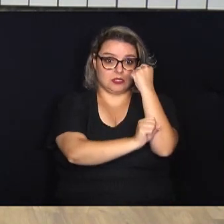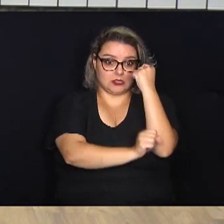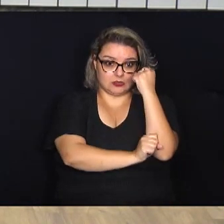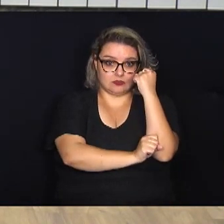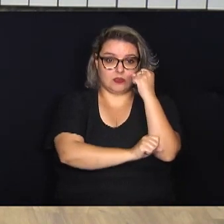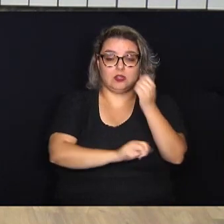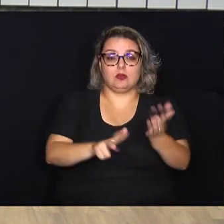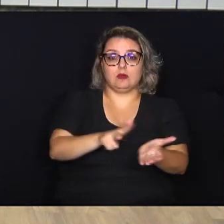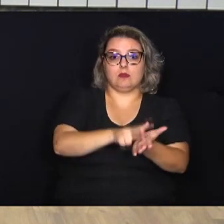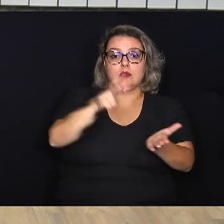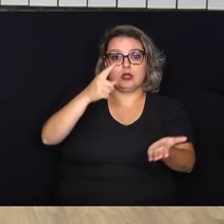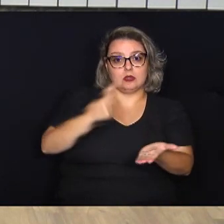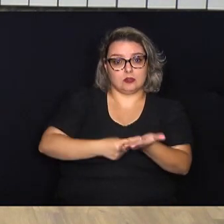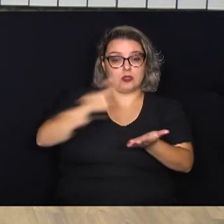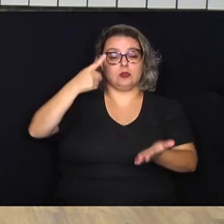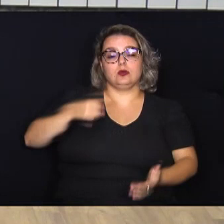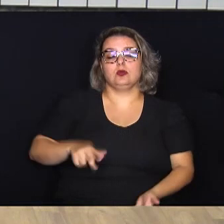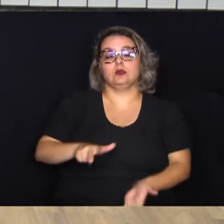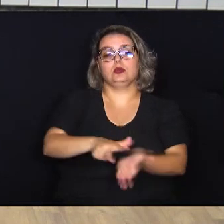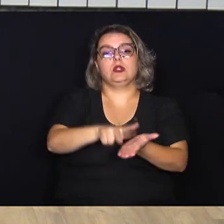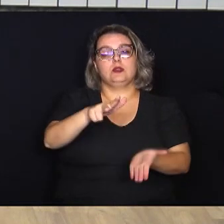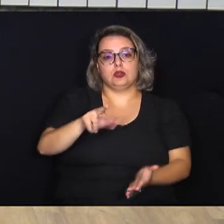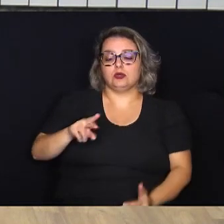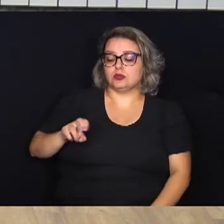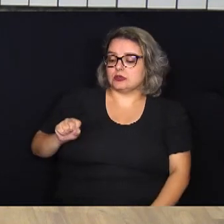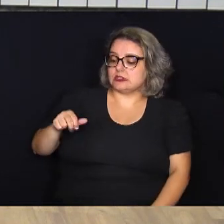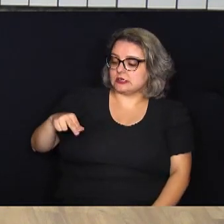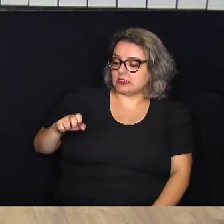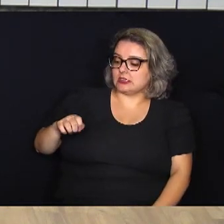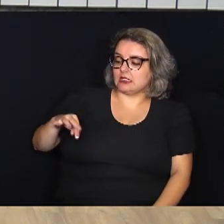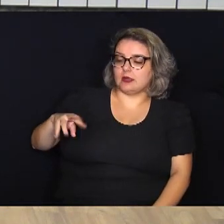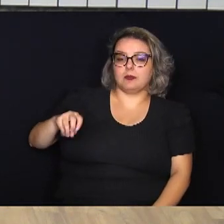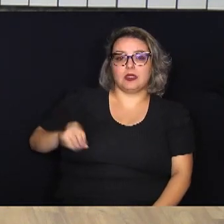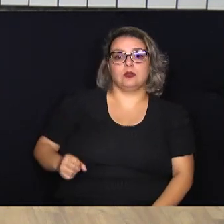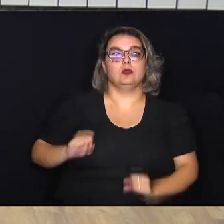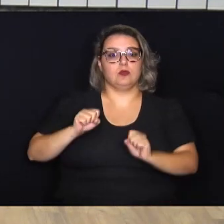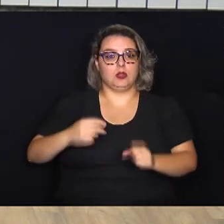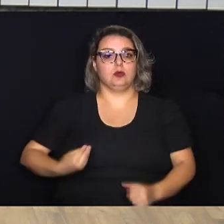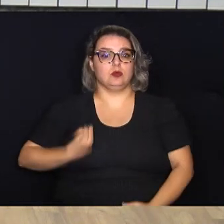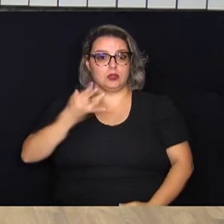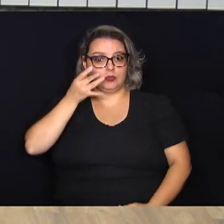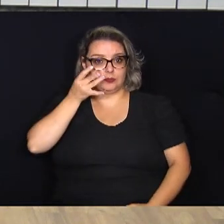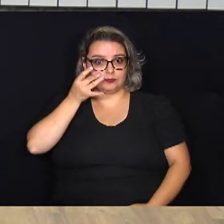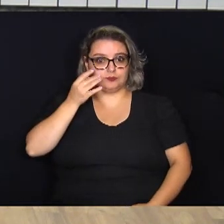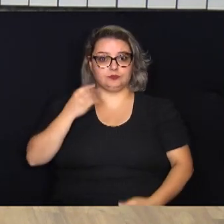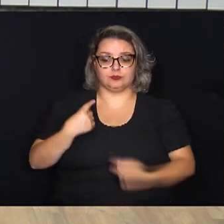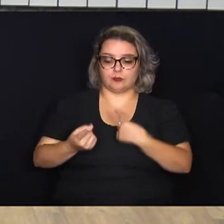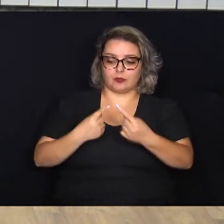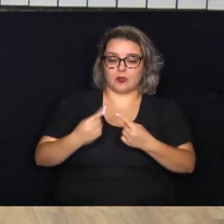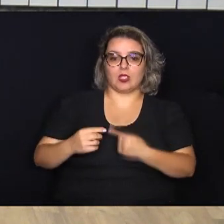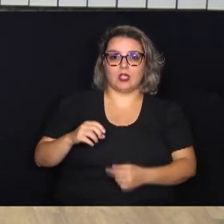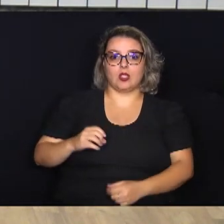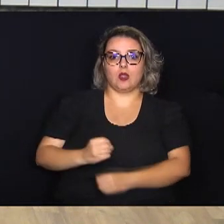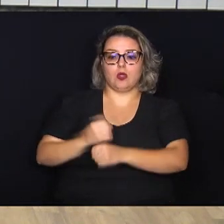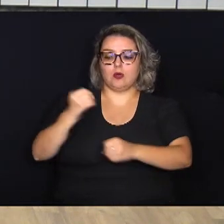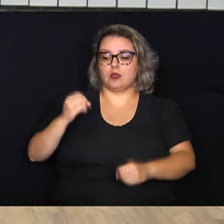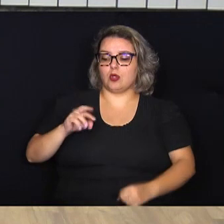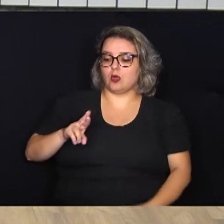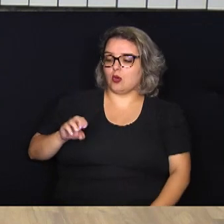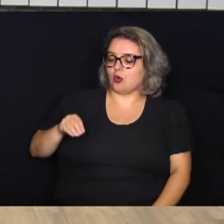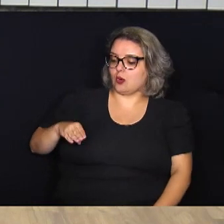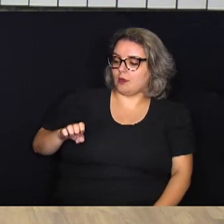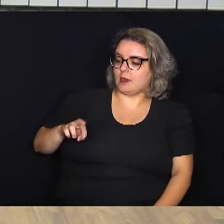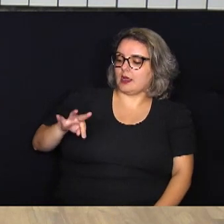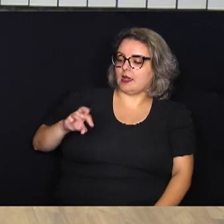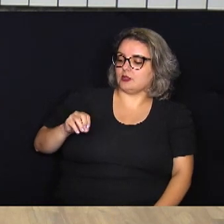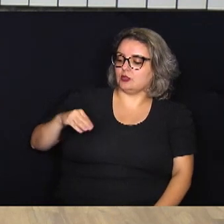do saneamento. Você pode vir pessoalmente aqui no plenário da Câmara. A entrada é pela Avenida Engenheiro Roberto Mange,